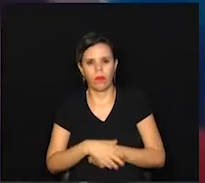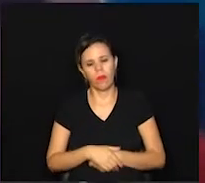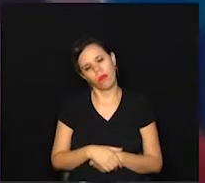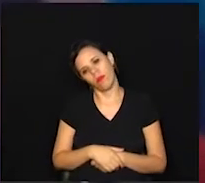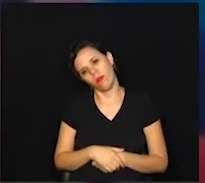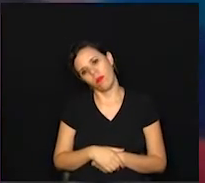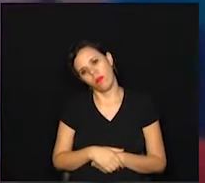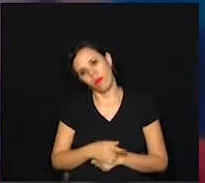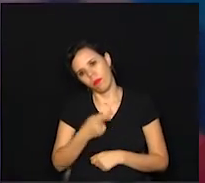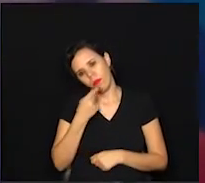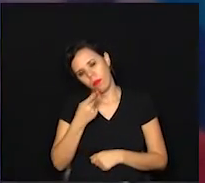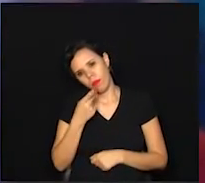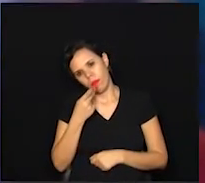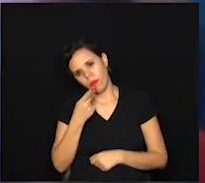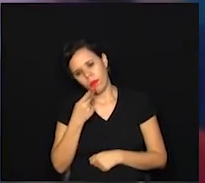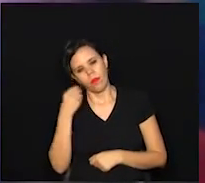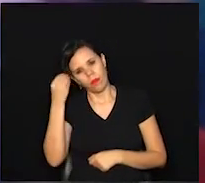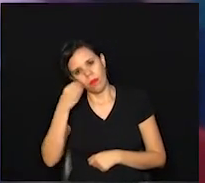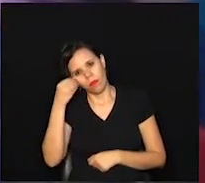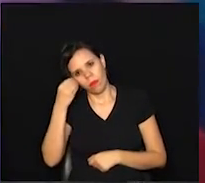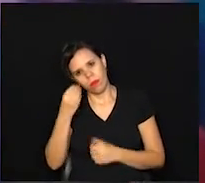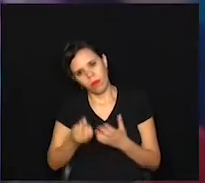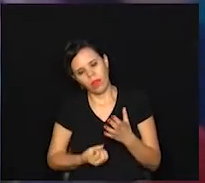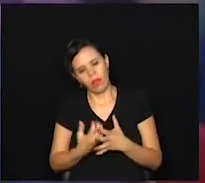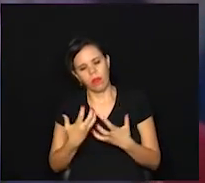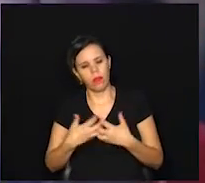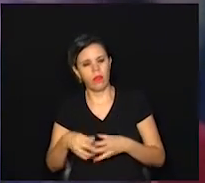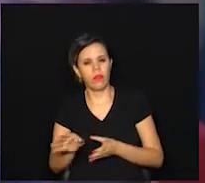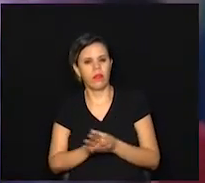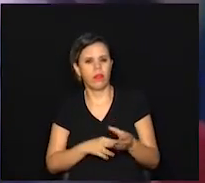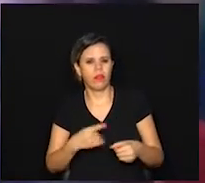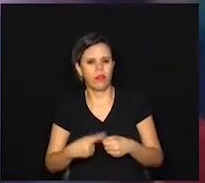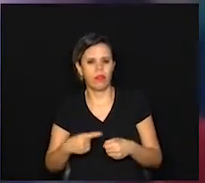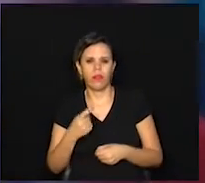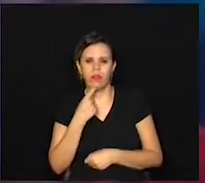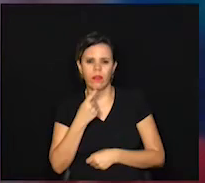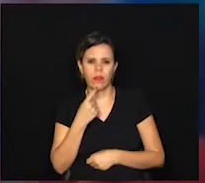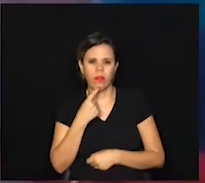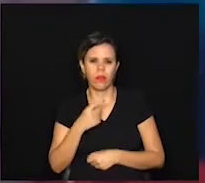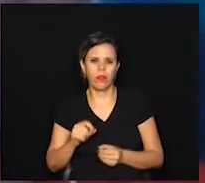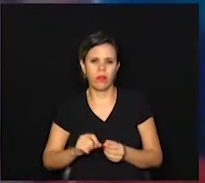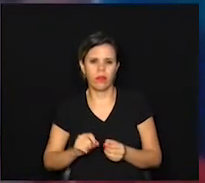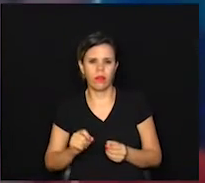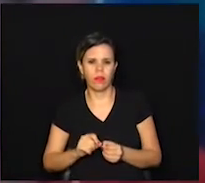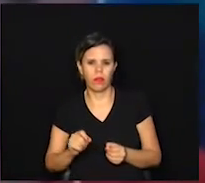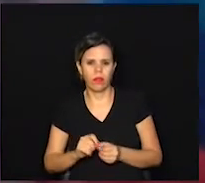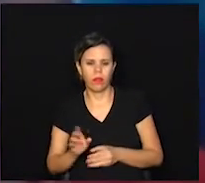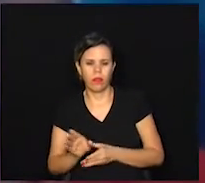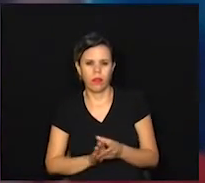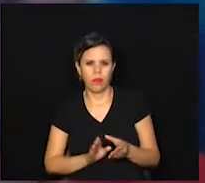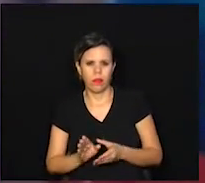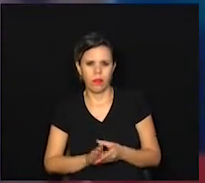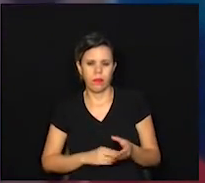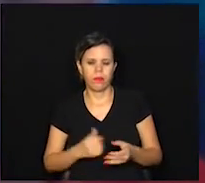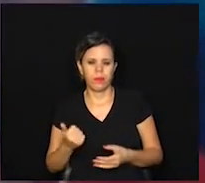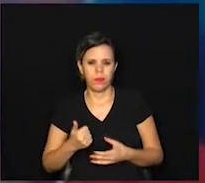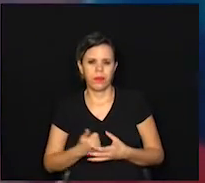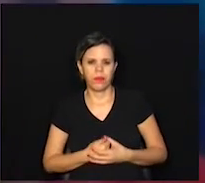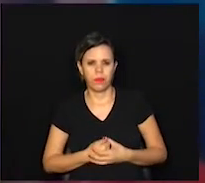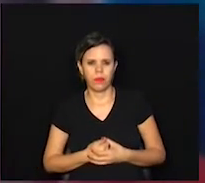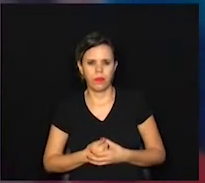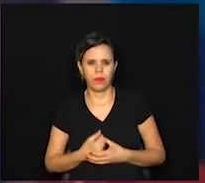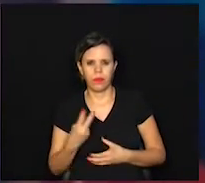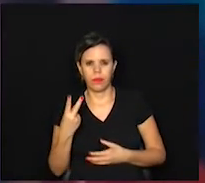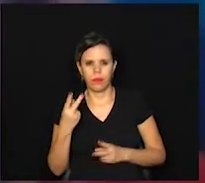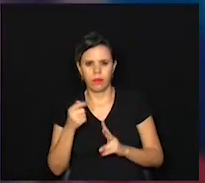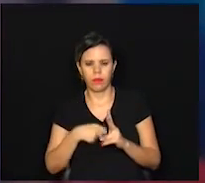até aqui me escorrer de uma experiência que o Conselho Municipal de Saúde aqui de Campinas tem feito. O Conselho, nos primeiros 2